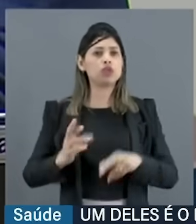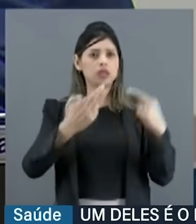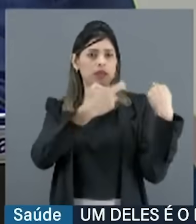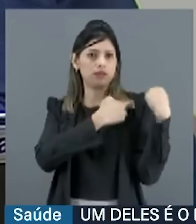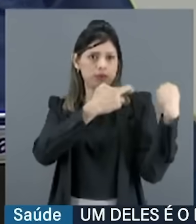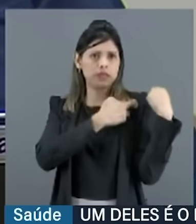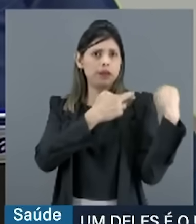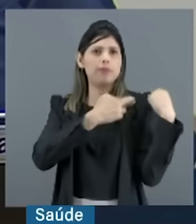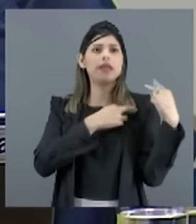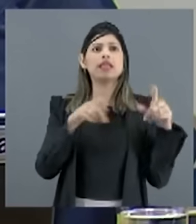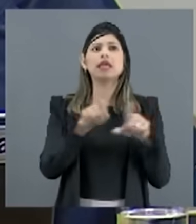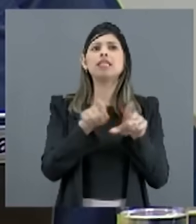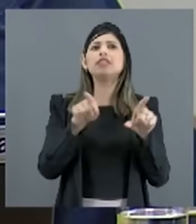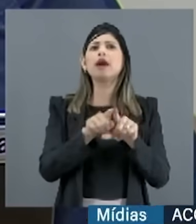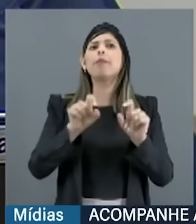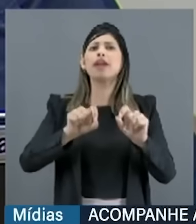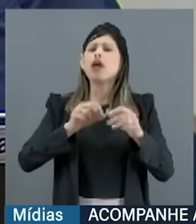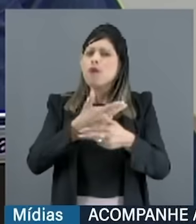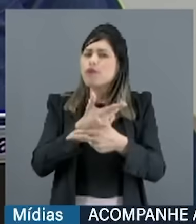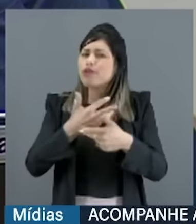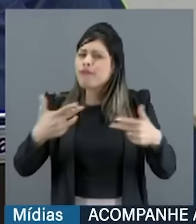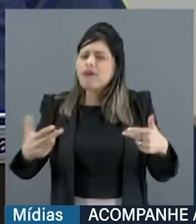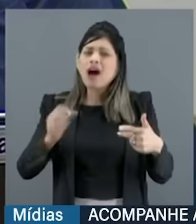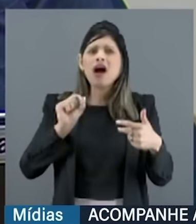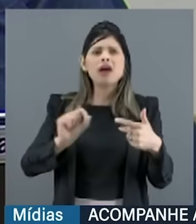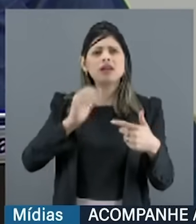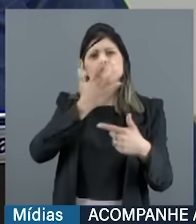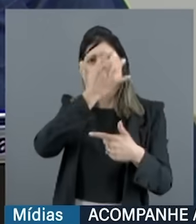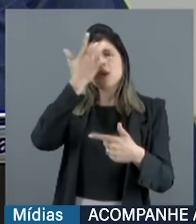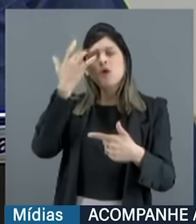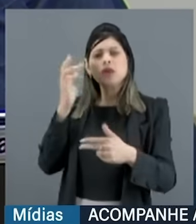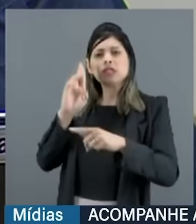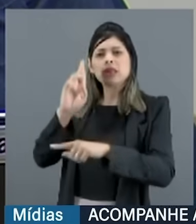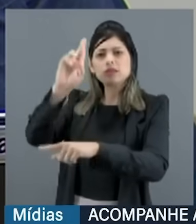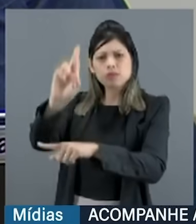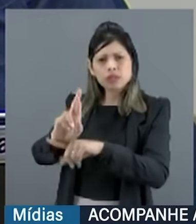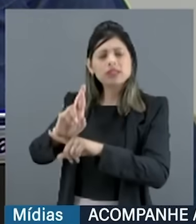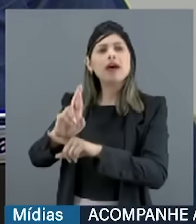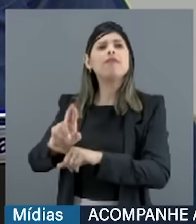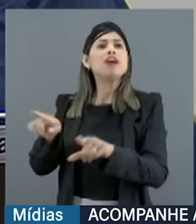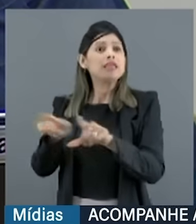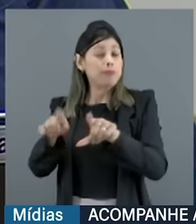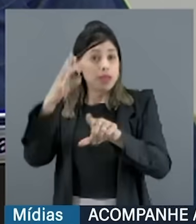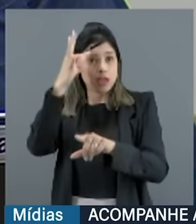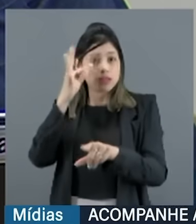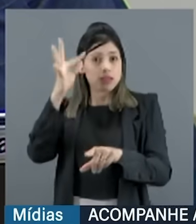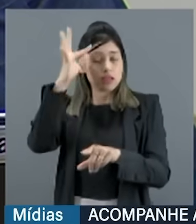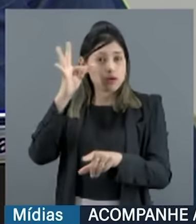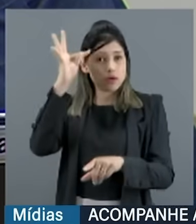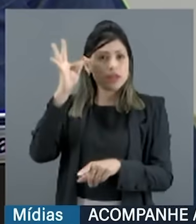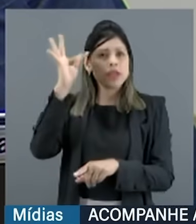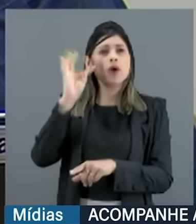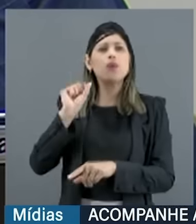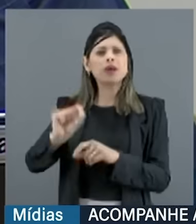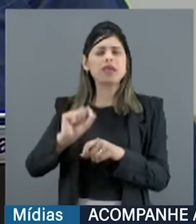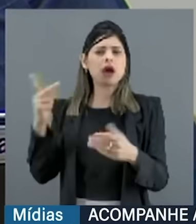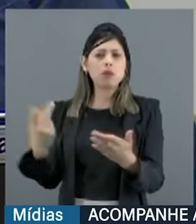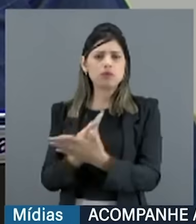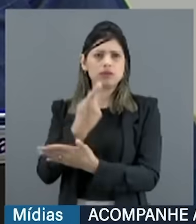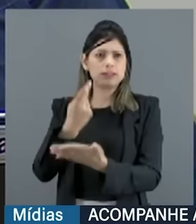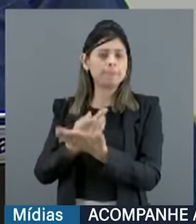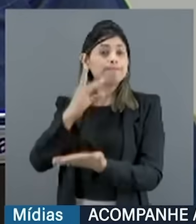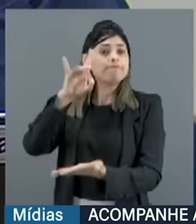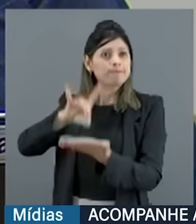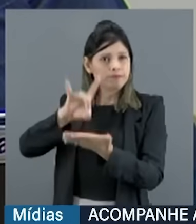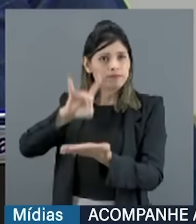fato, o mesmo a denominada autoria de escritório. A teoria de domínio de fato,